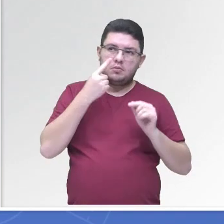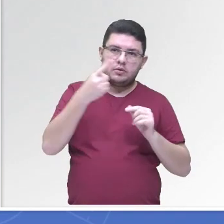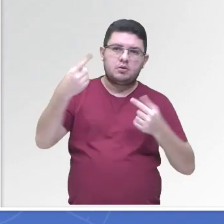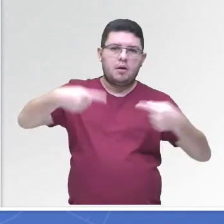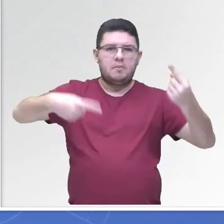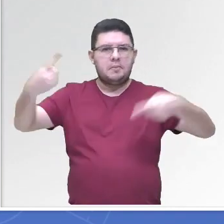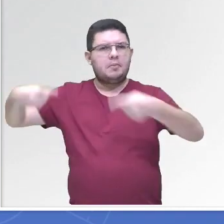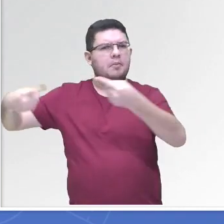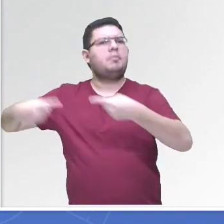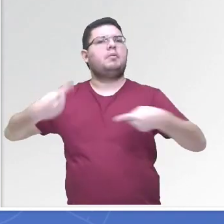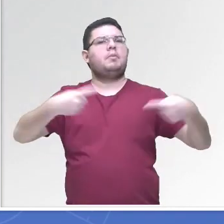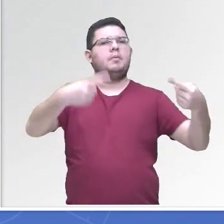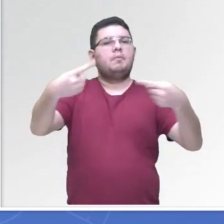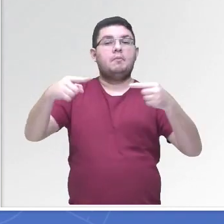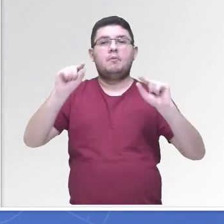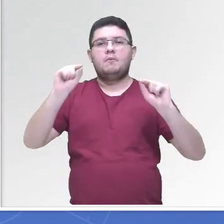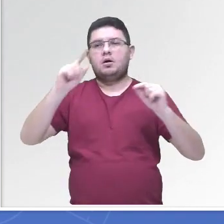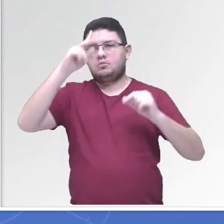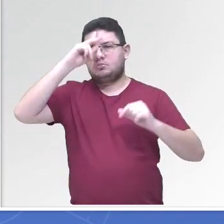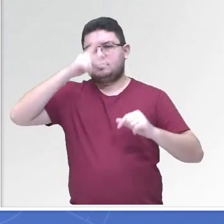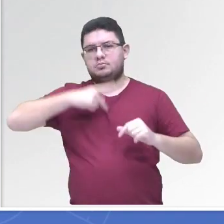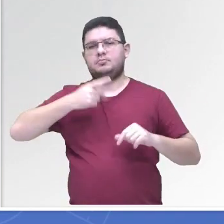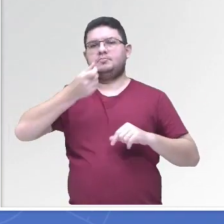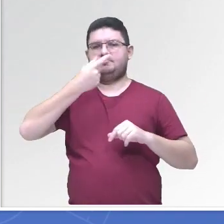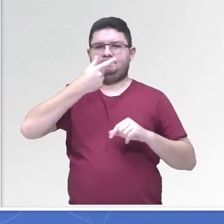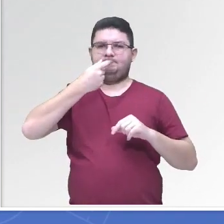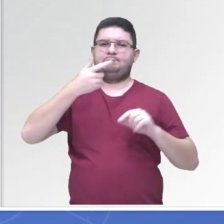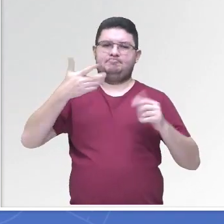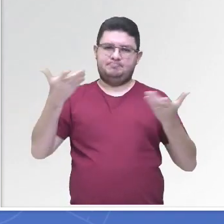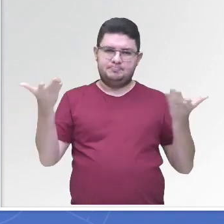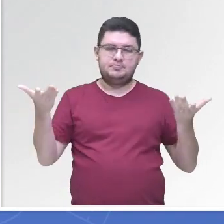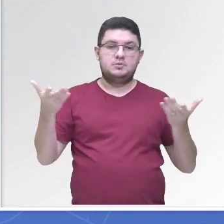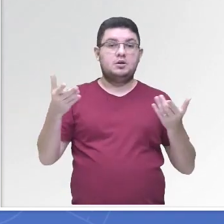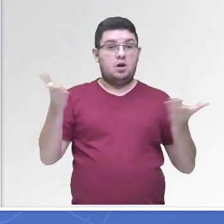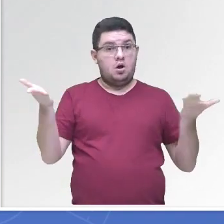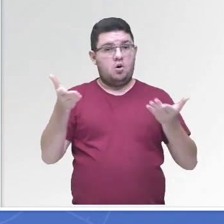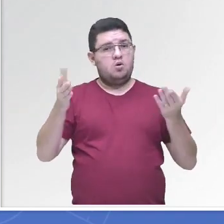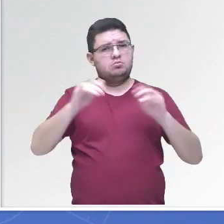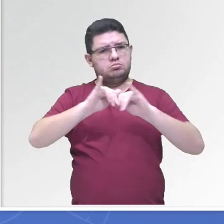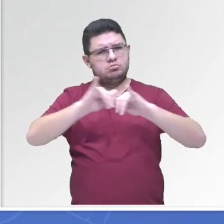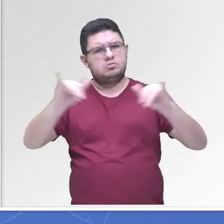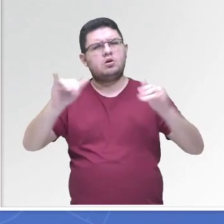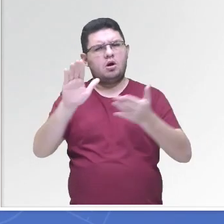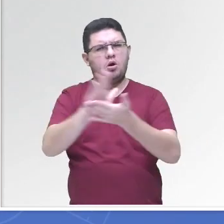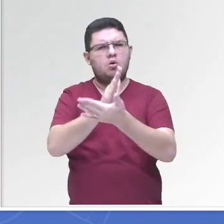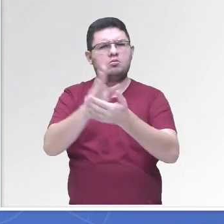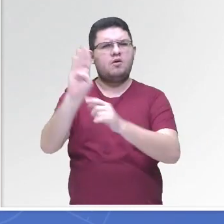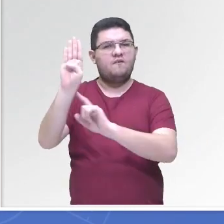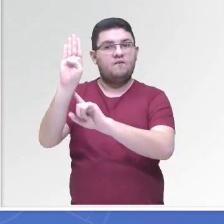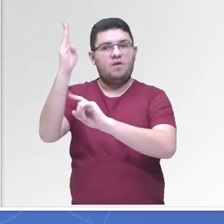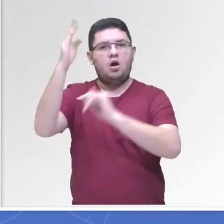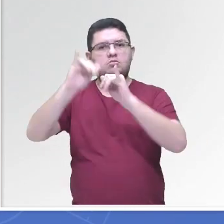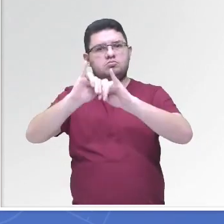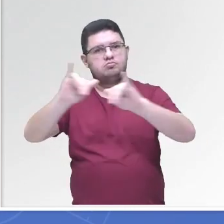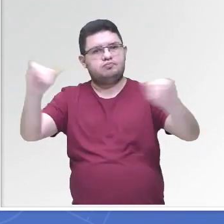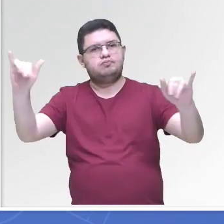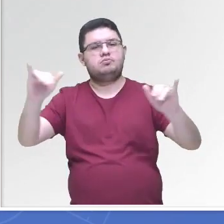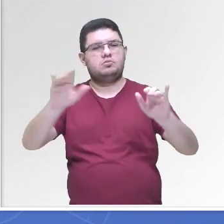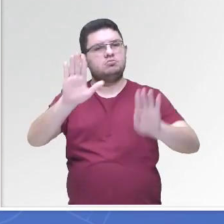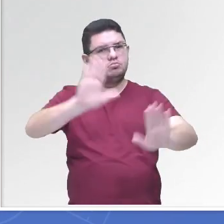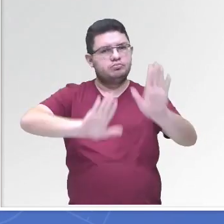eu quero começar falando de automedicação, tratando das fake news, tá, gente? Então, só um alerta.